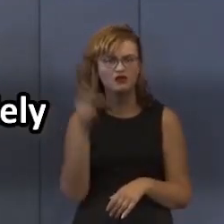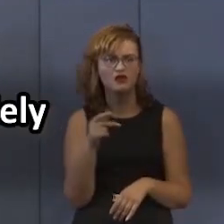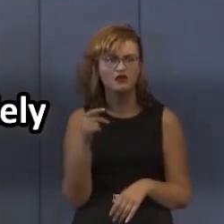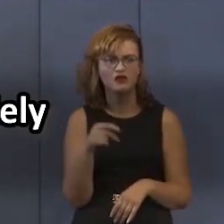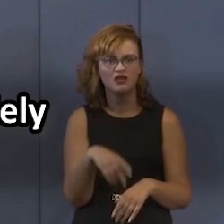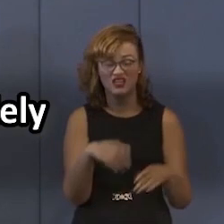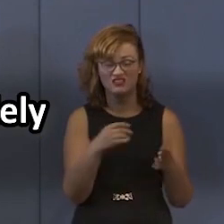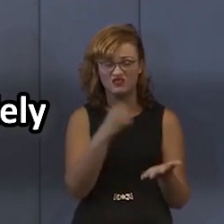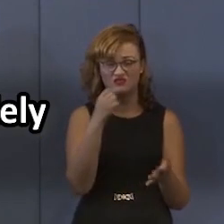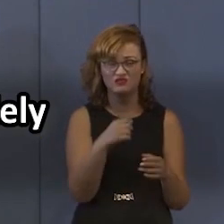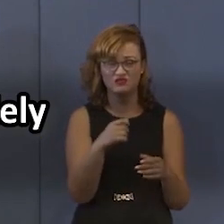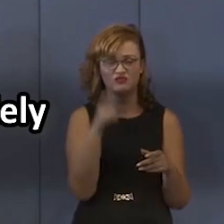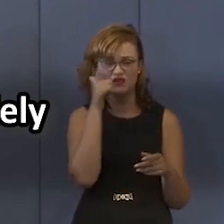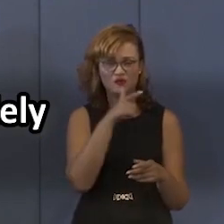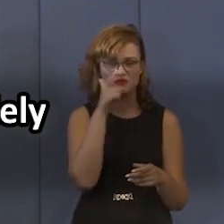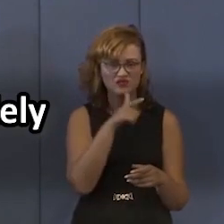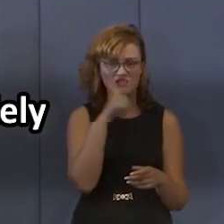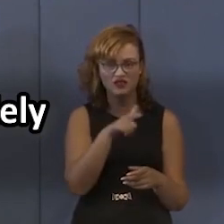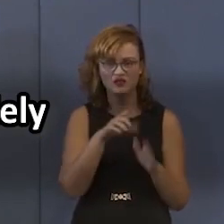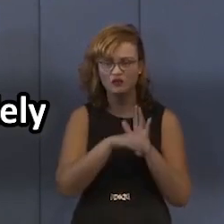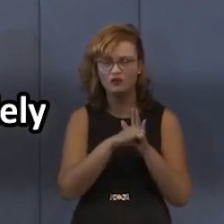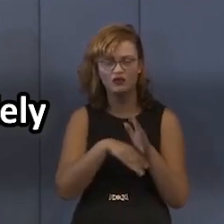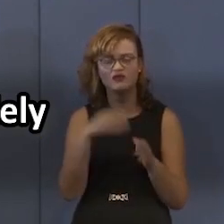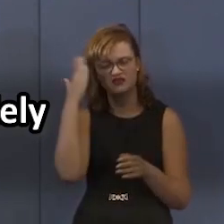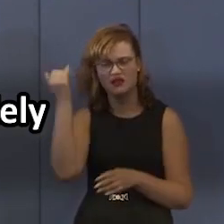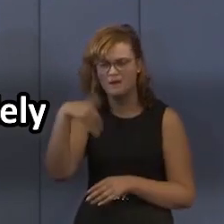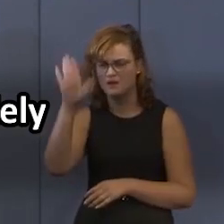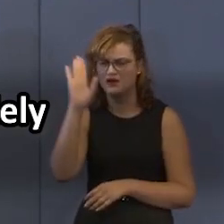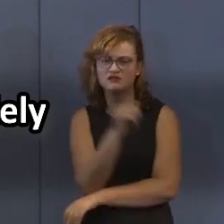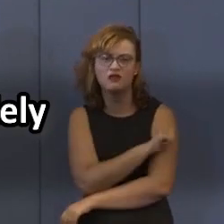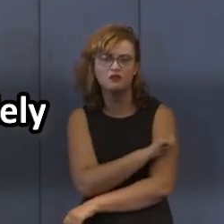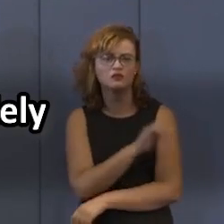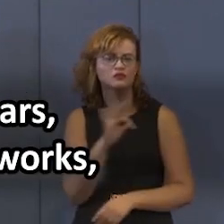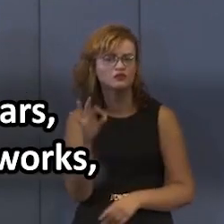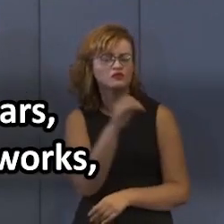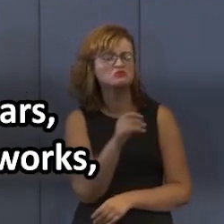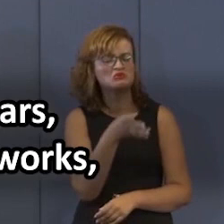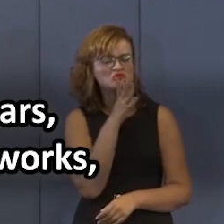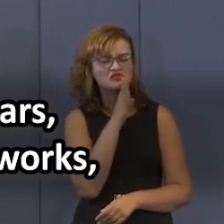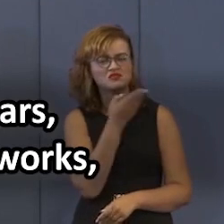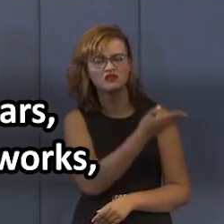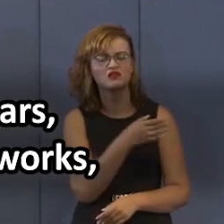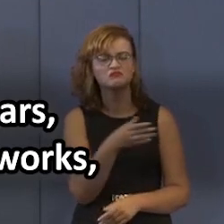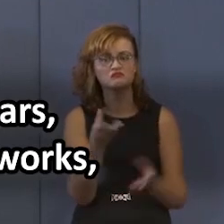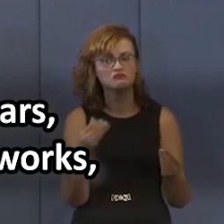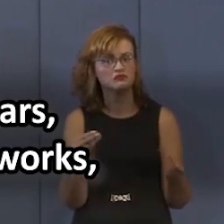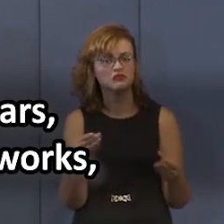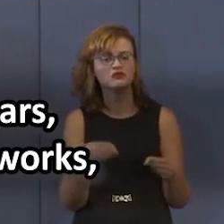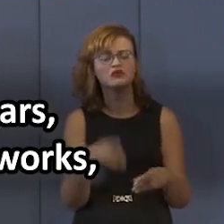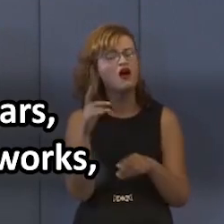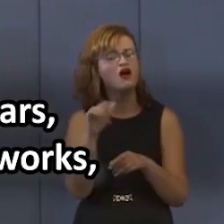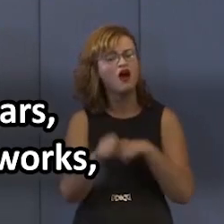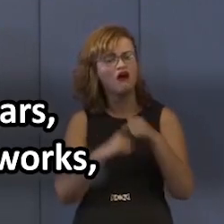títulos, ele tem sido muito reconhecido pelos seus alunos no INSPER, né? Ele foi paraninfo nos